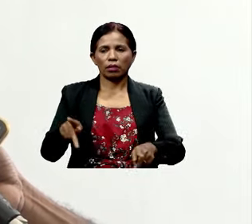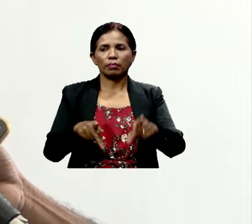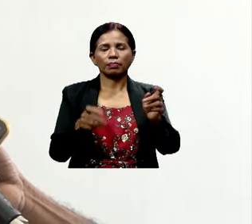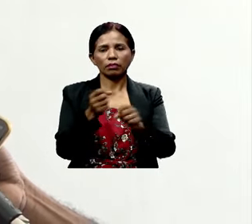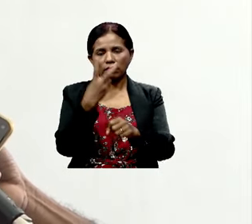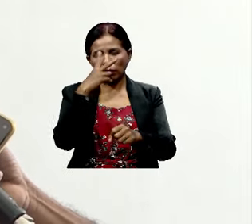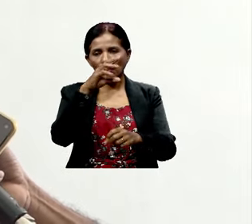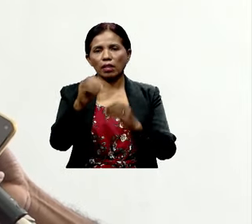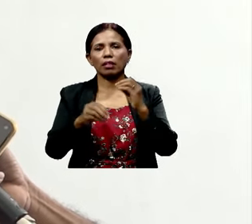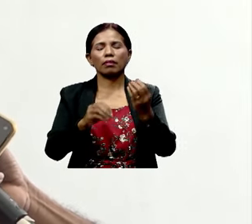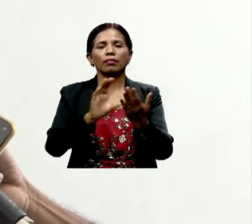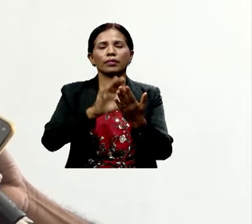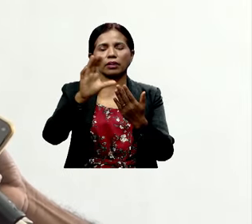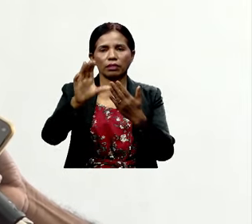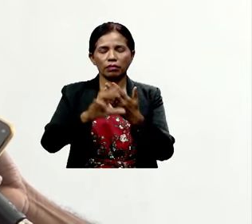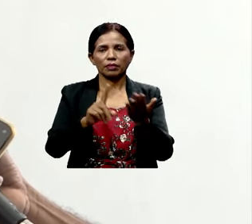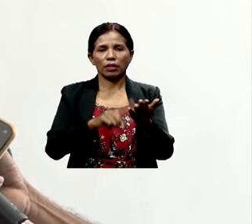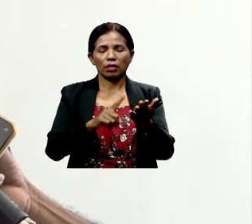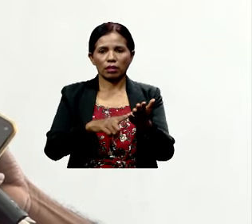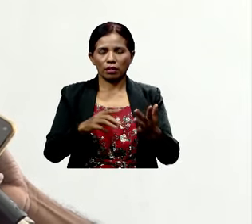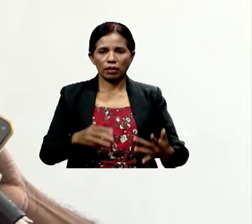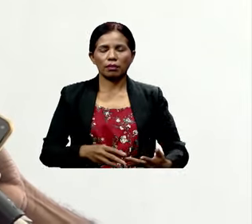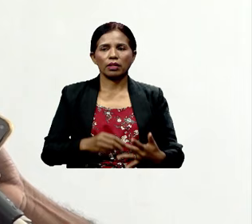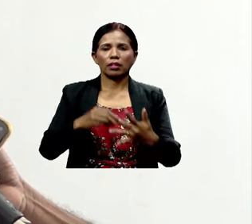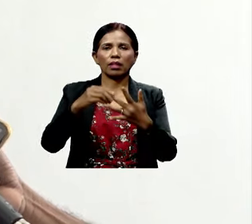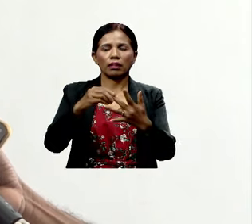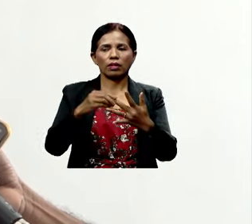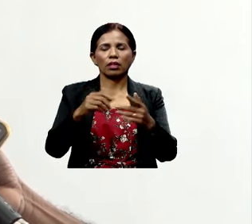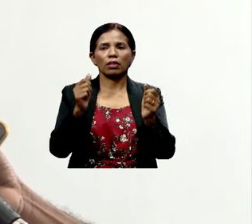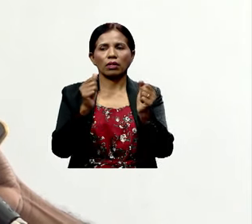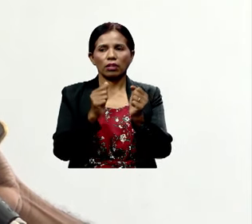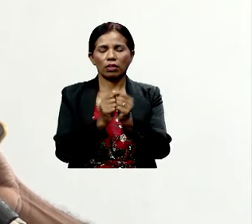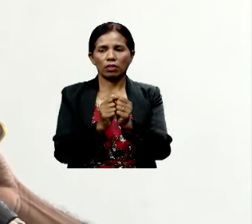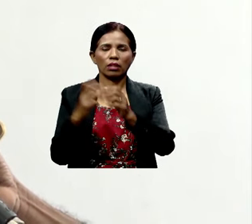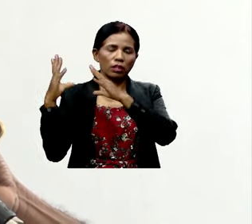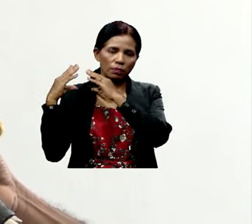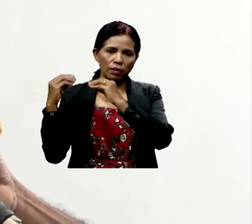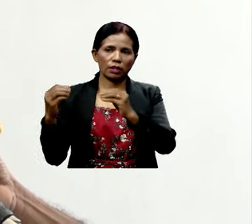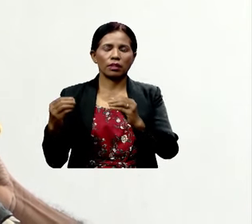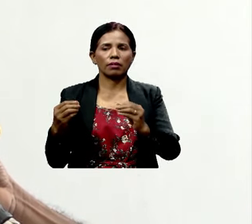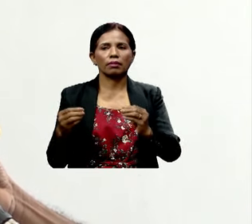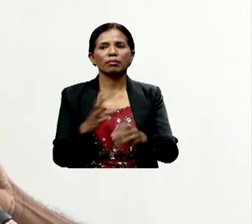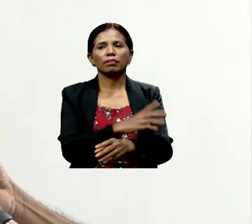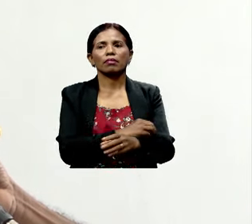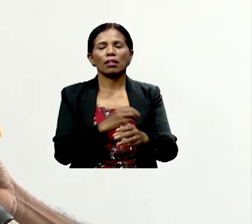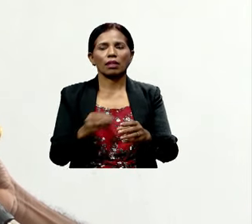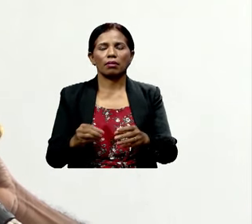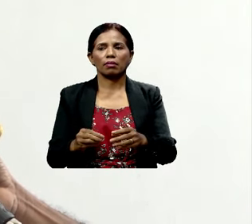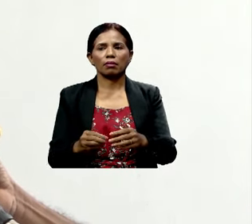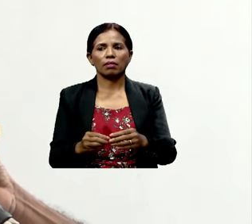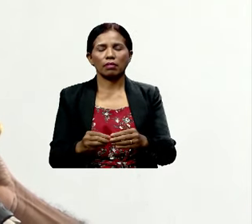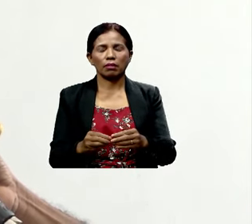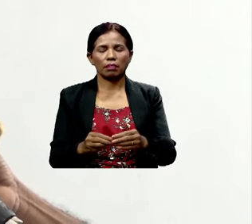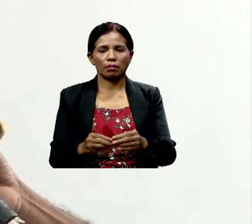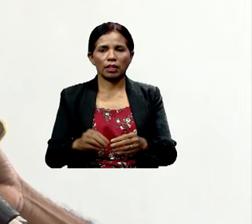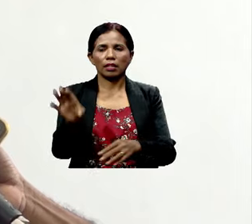fixa calendário ba debate general dari o especial dari espera kata ho ho esperanza kata antes férias ba natal